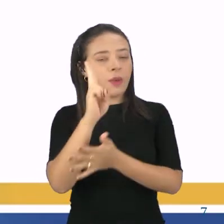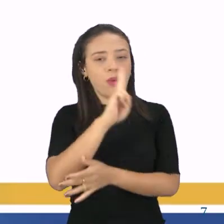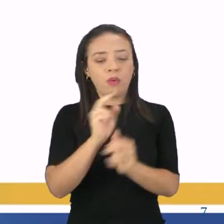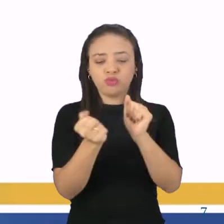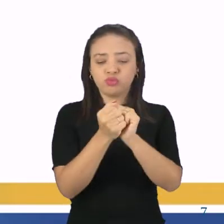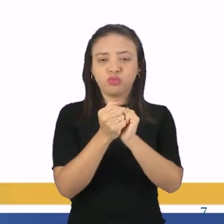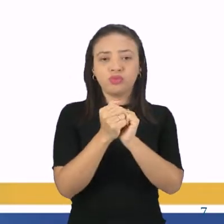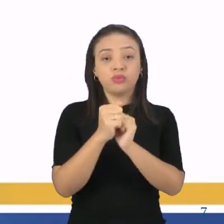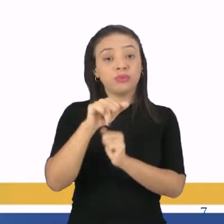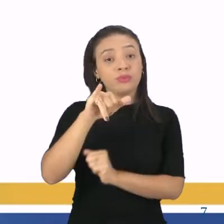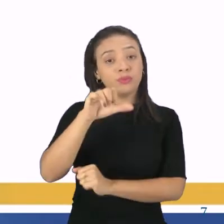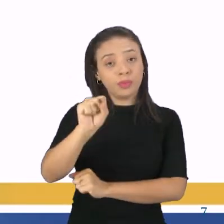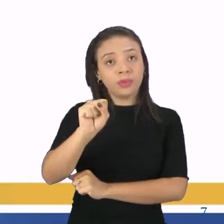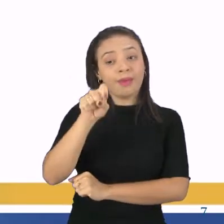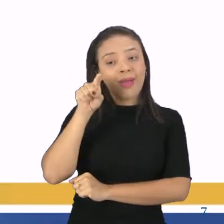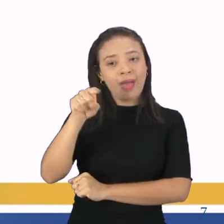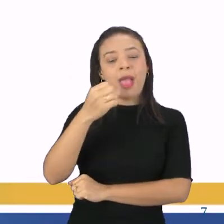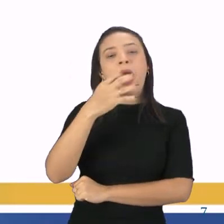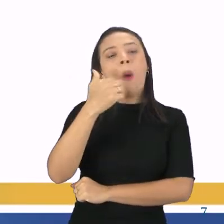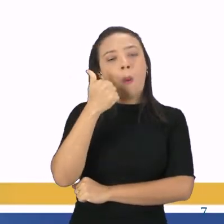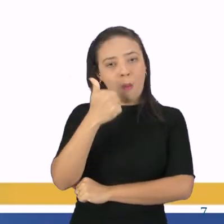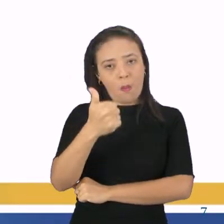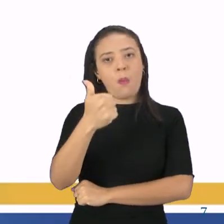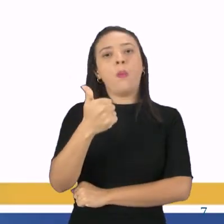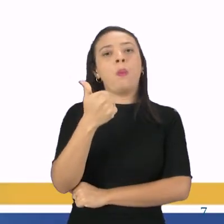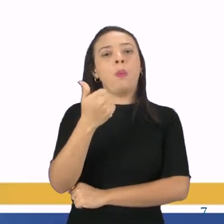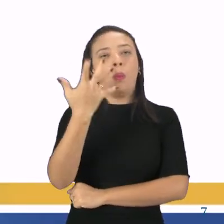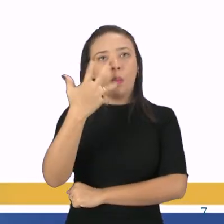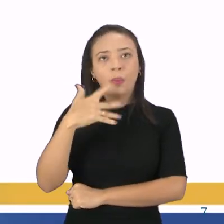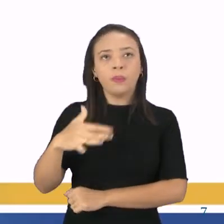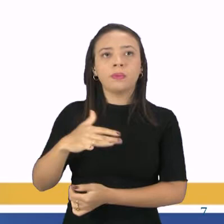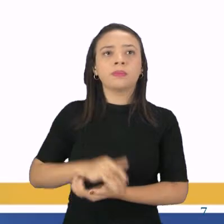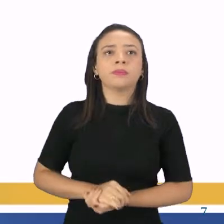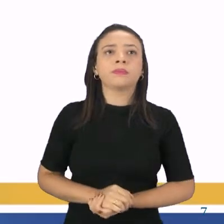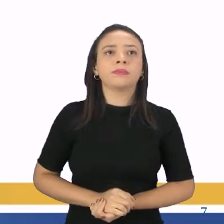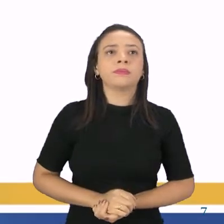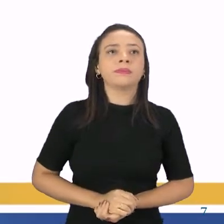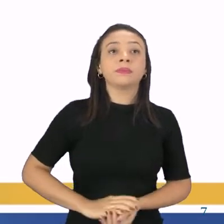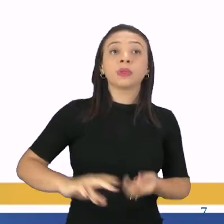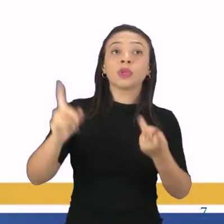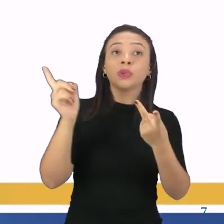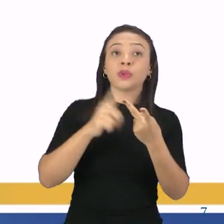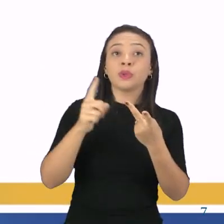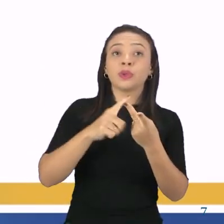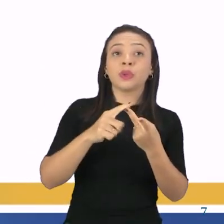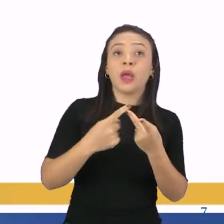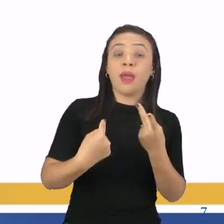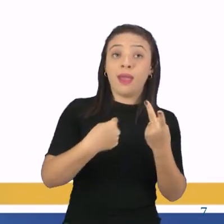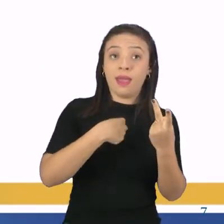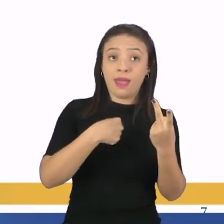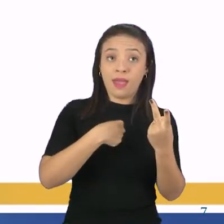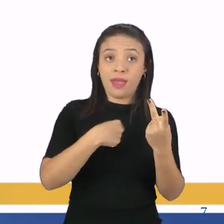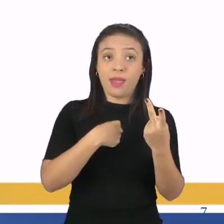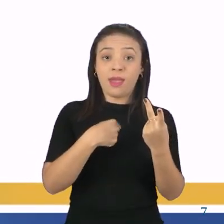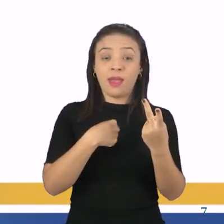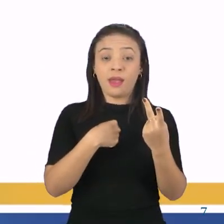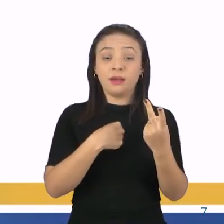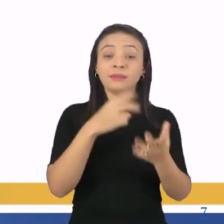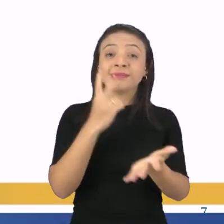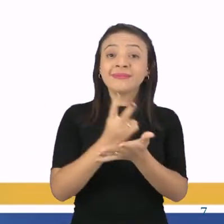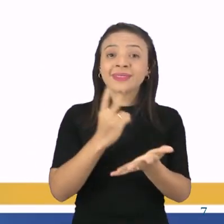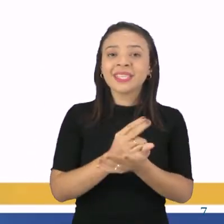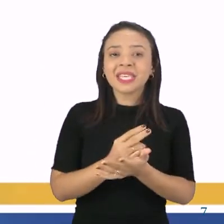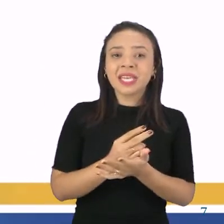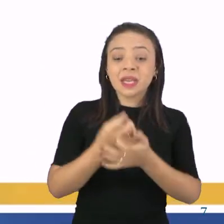is. Ele é um bom garoto. Na número 2, I am a good student. Sempre que eu falo